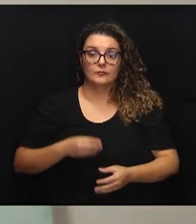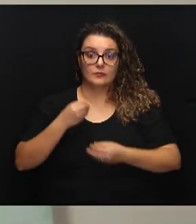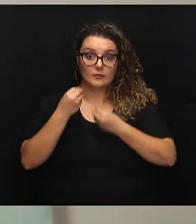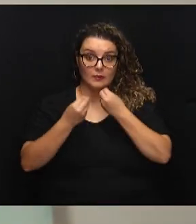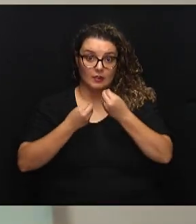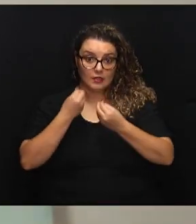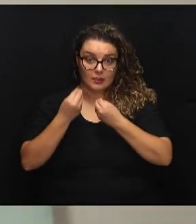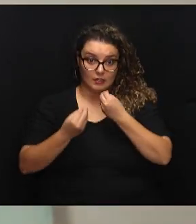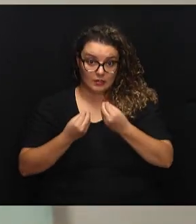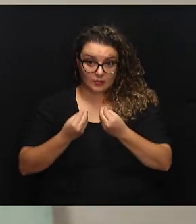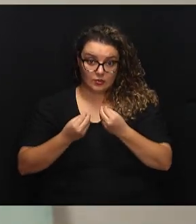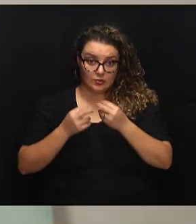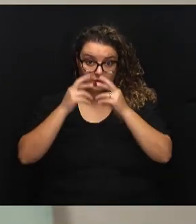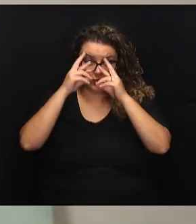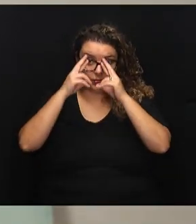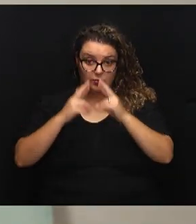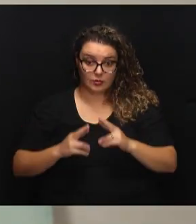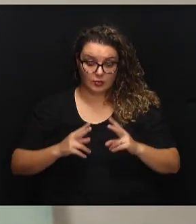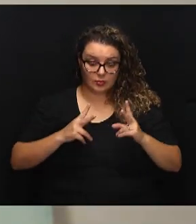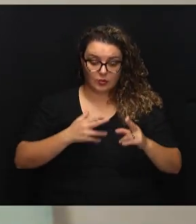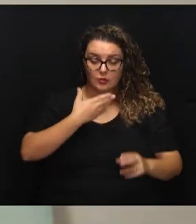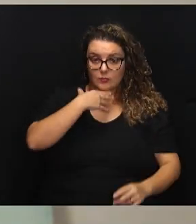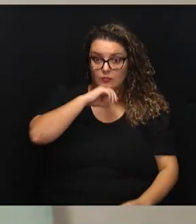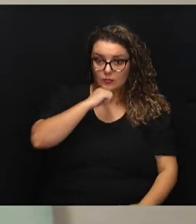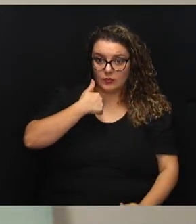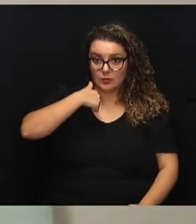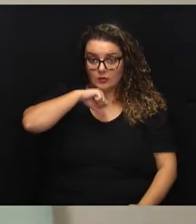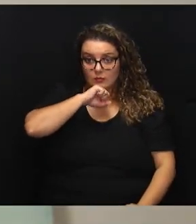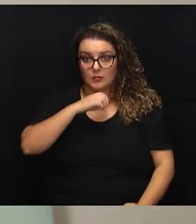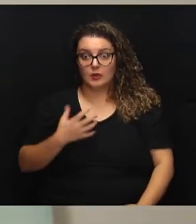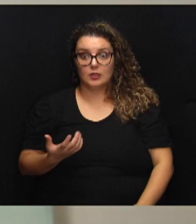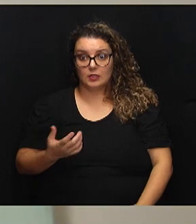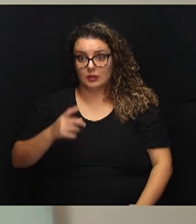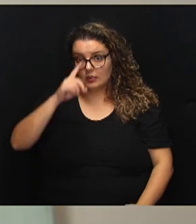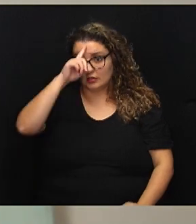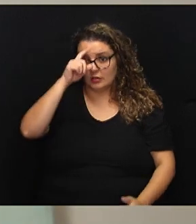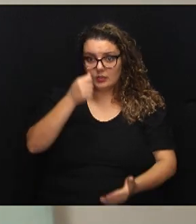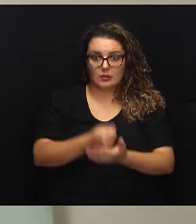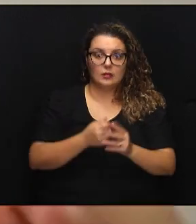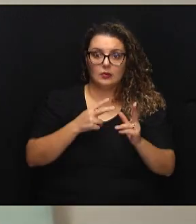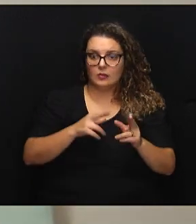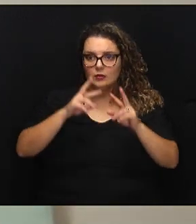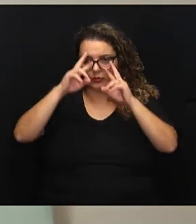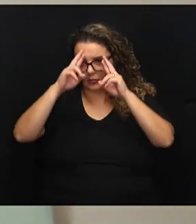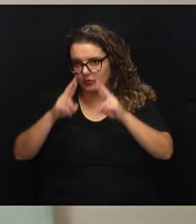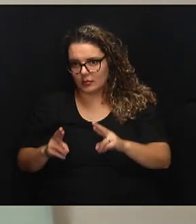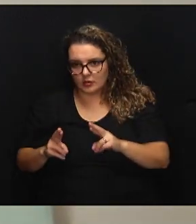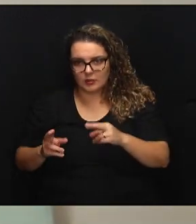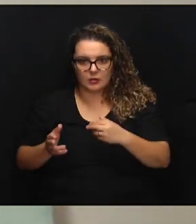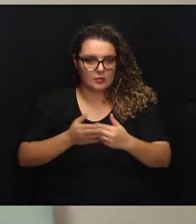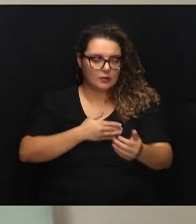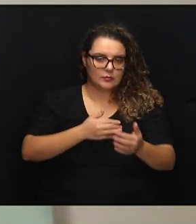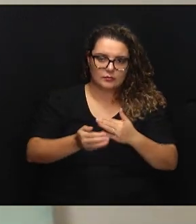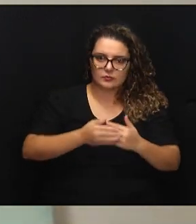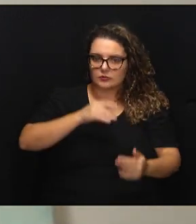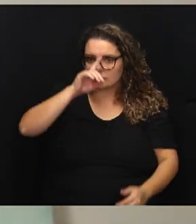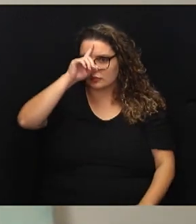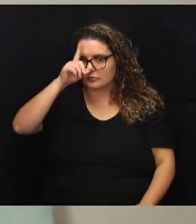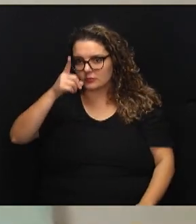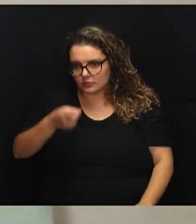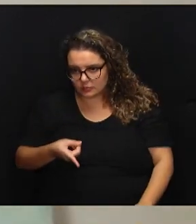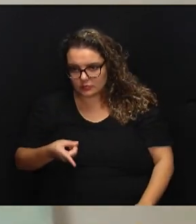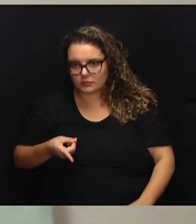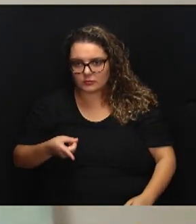gente respeita como pais, né, essa escolha, essa decisão, assim como a gente tem que respeitar de qualquer outra decisão que a criança venha tomar